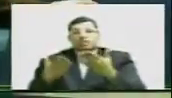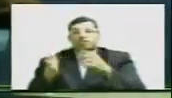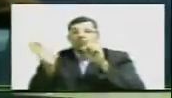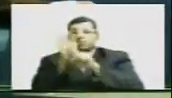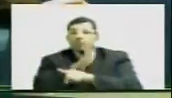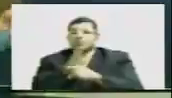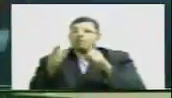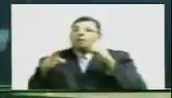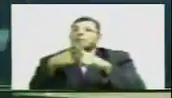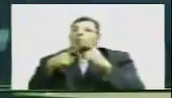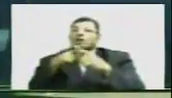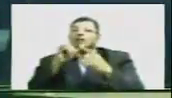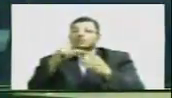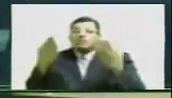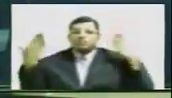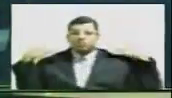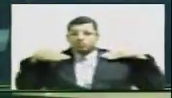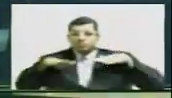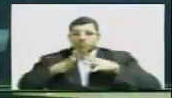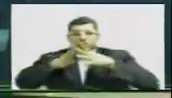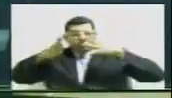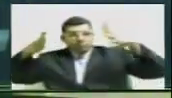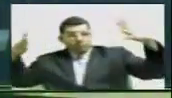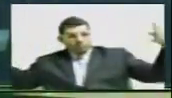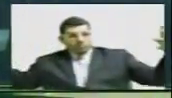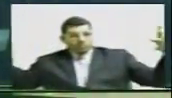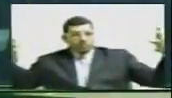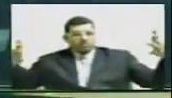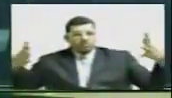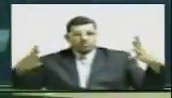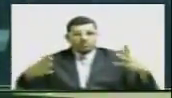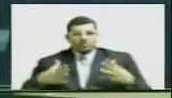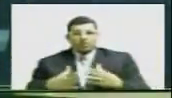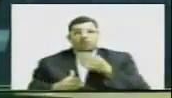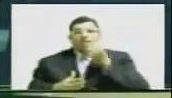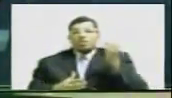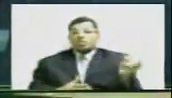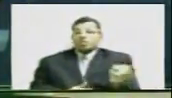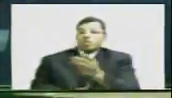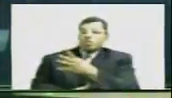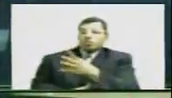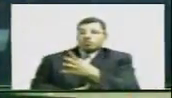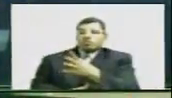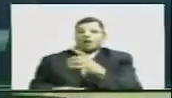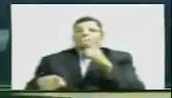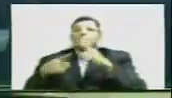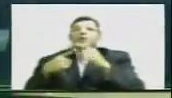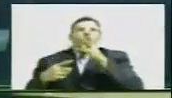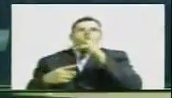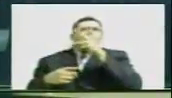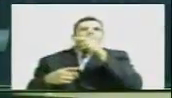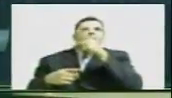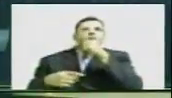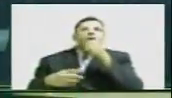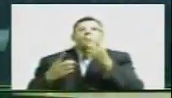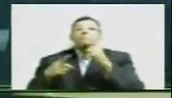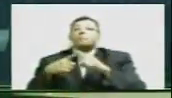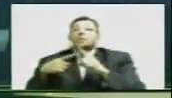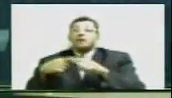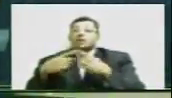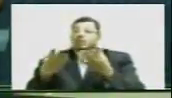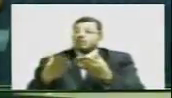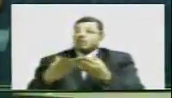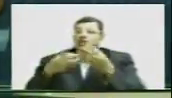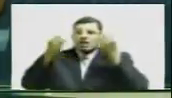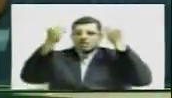a pergunta, se o aeroporto é grande o suficiente, é moderno o suficiente, por que demora tanto? E